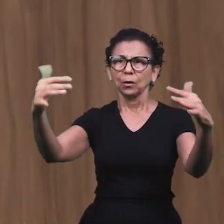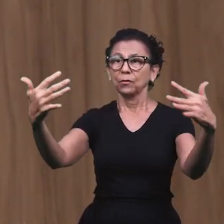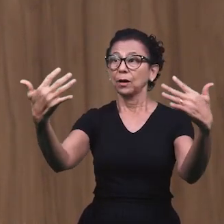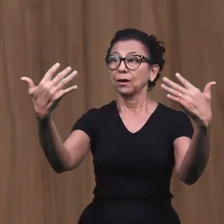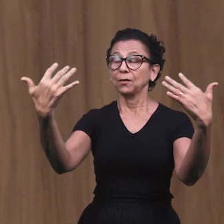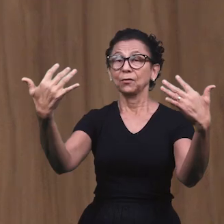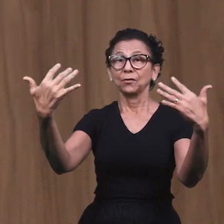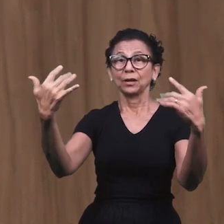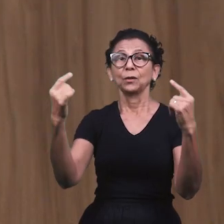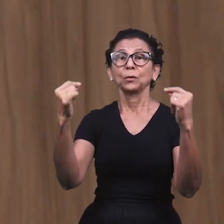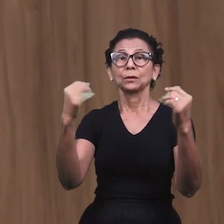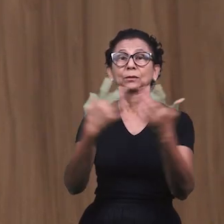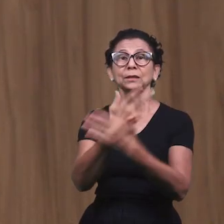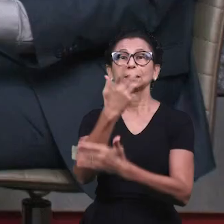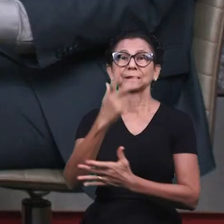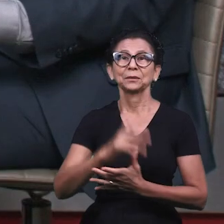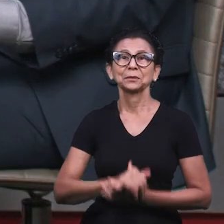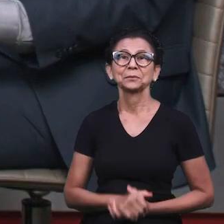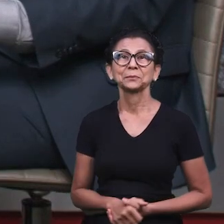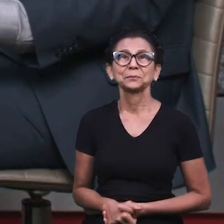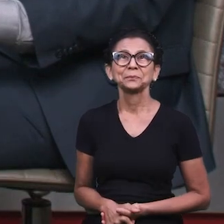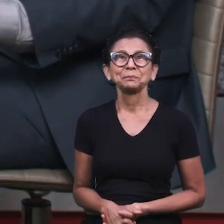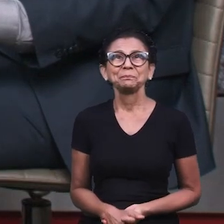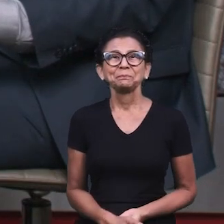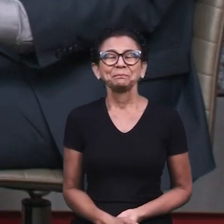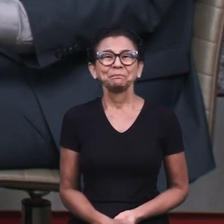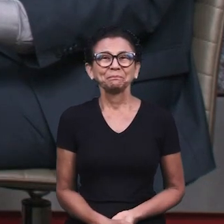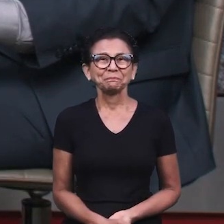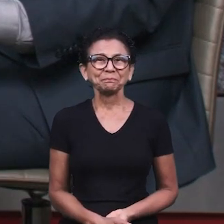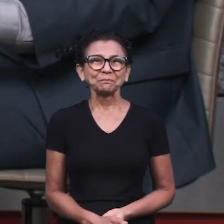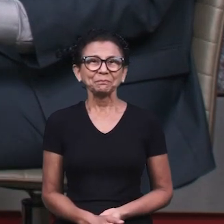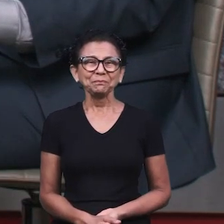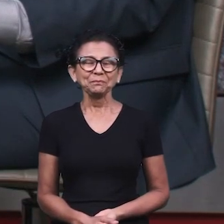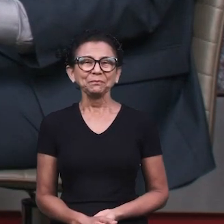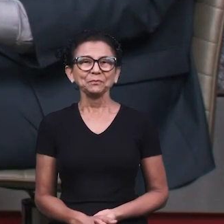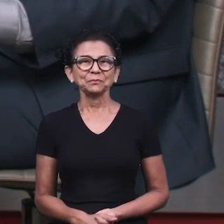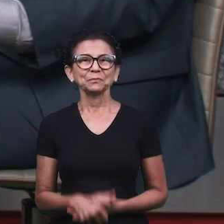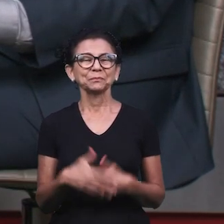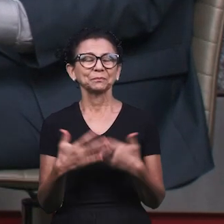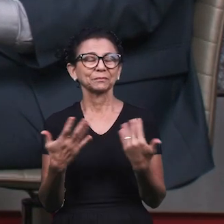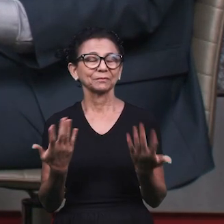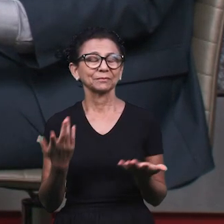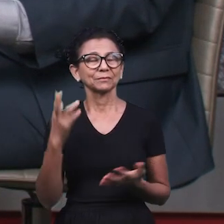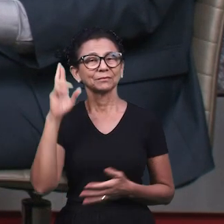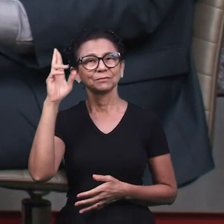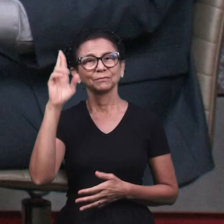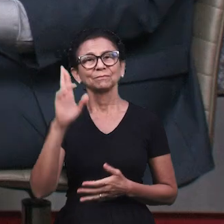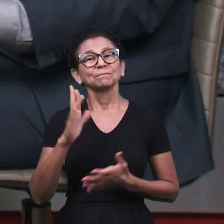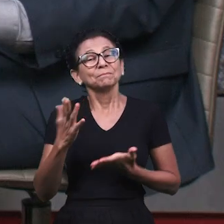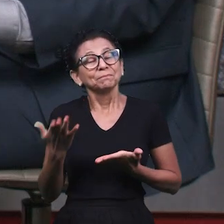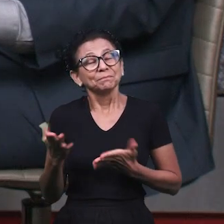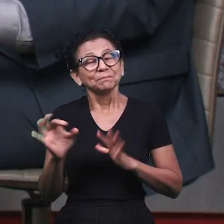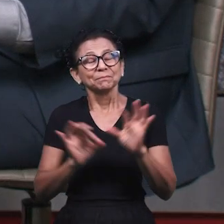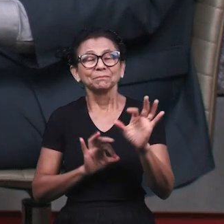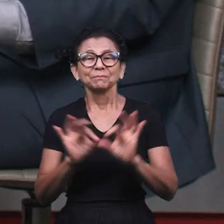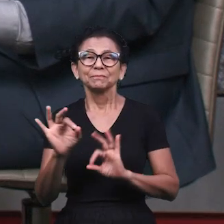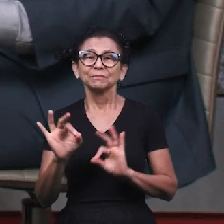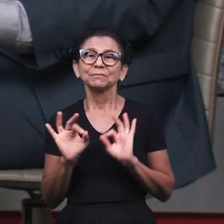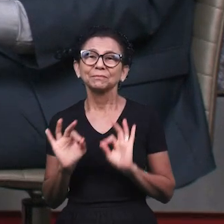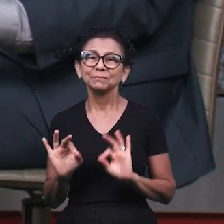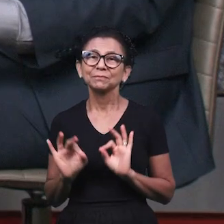precisavam ver o que estava acontecendo. Então o Senhor estabeleceu essa forma do culto, né?